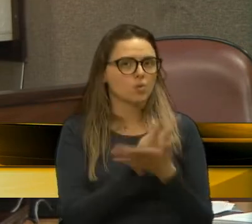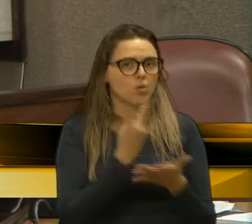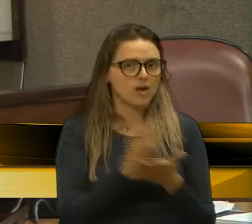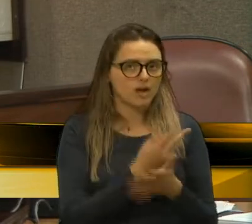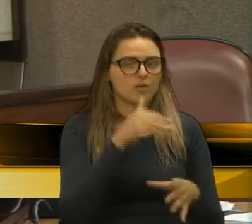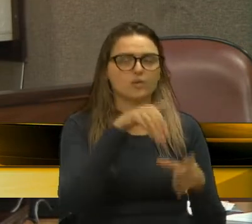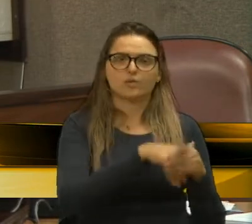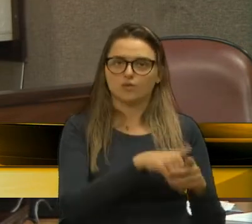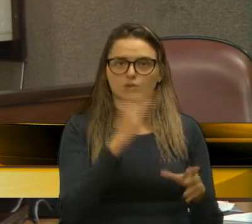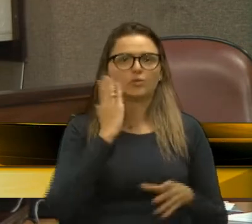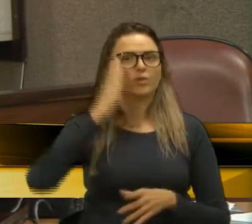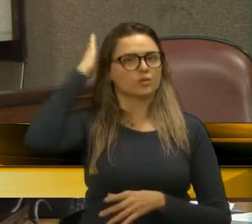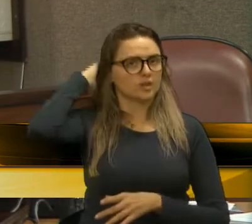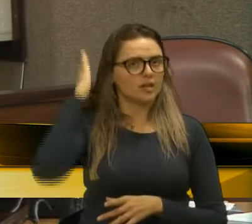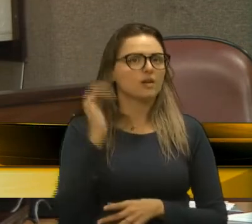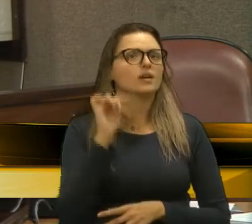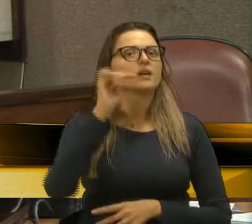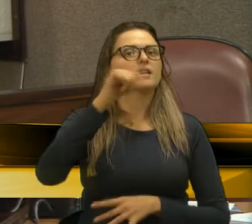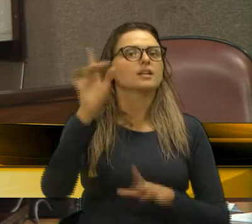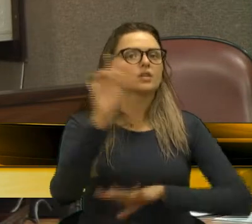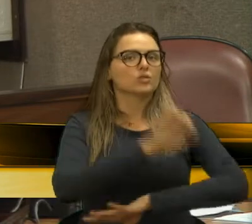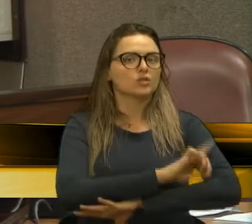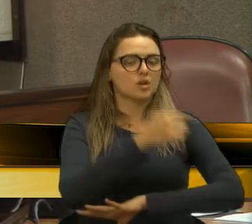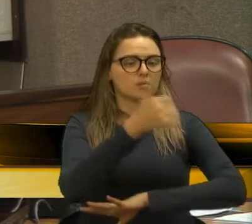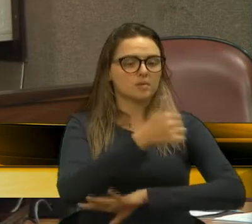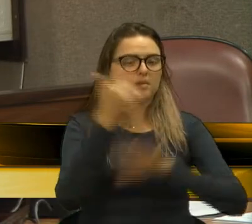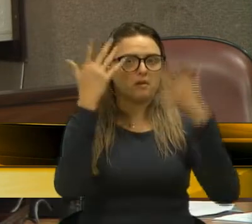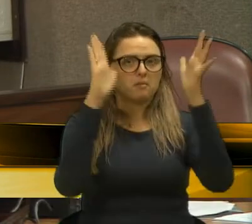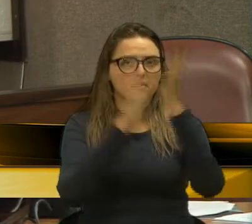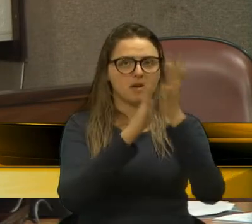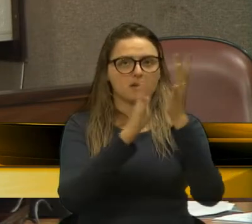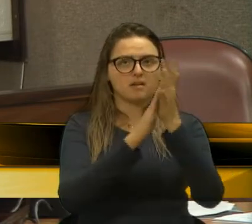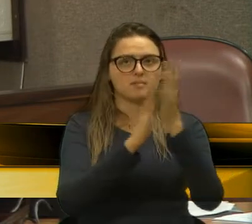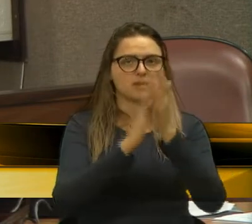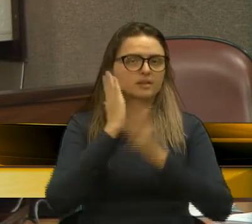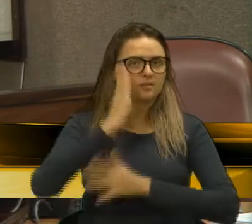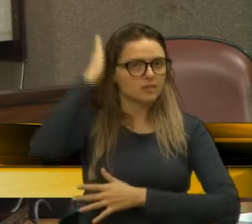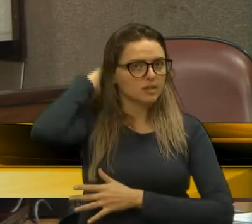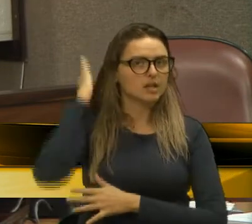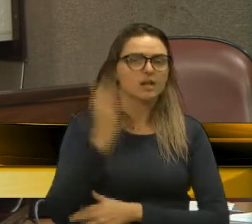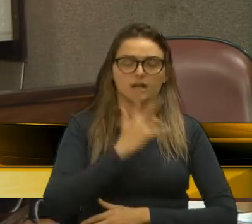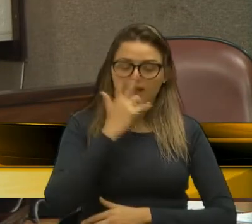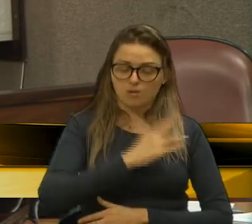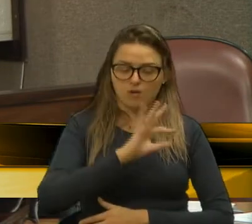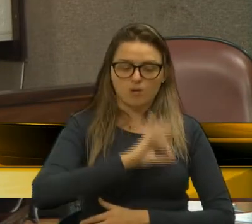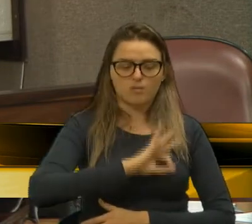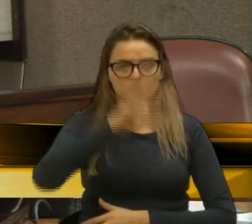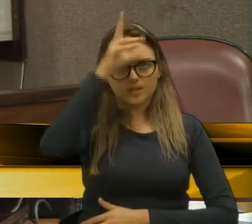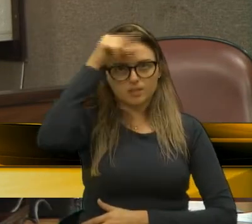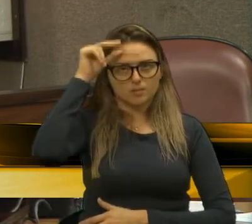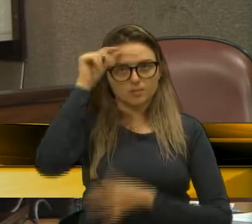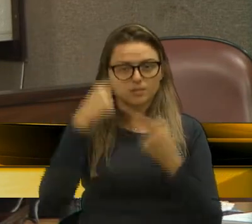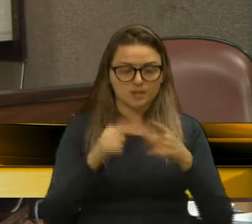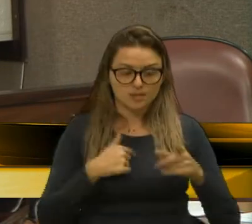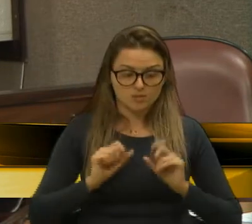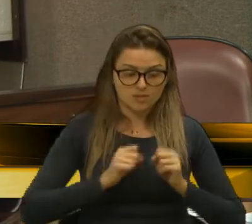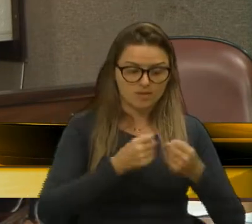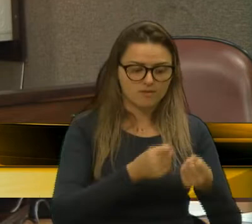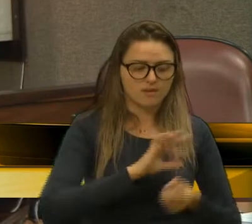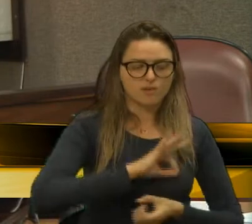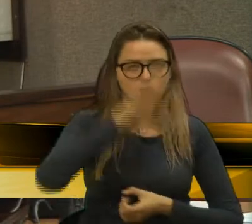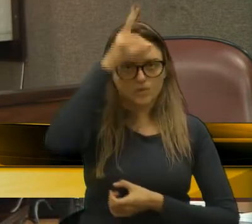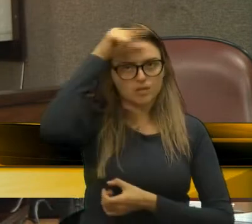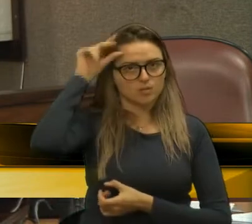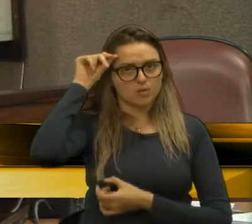prefeito que estava aqui no dia 1º ao dia do prefeito à mesa guarda municipal mas eu defendo a guarda eu defendo porque são trabalhadores